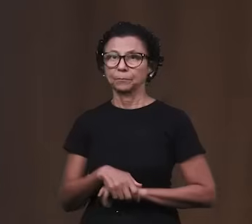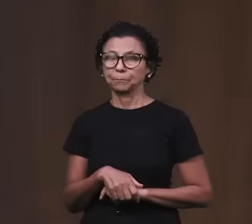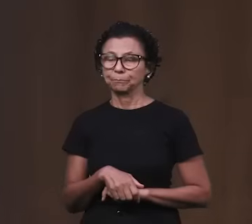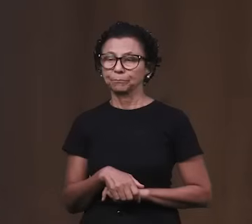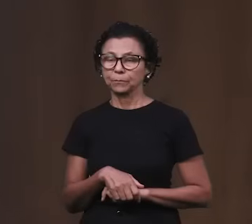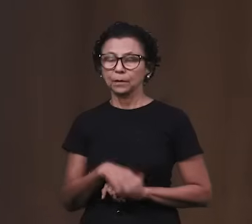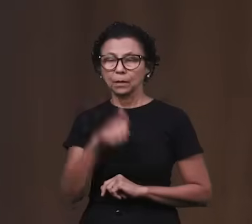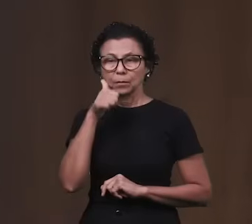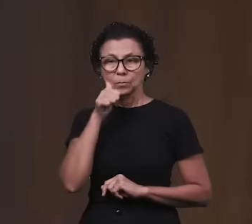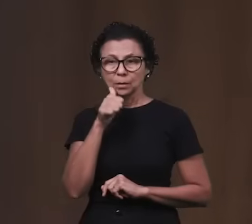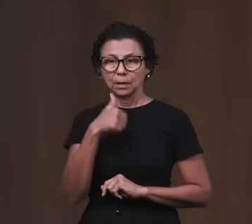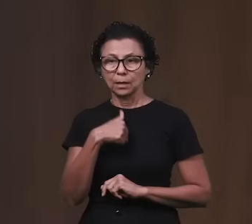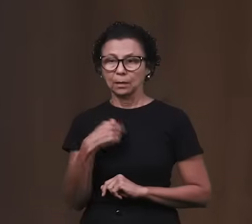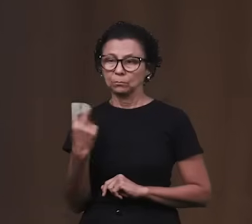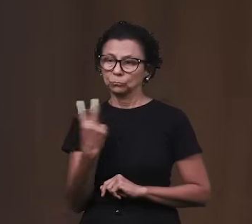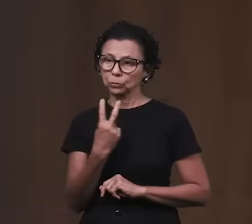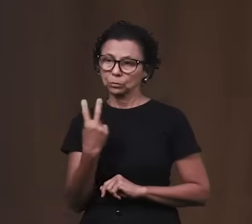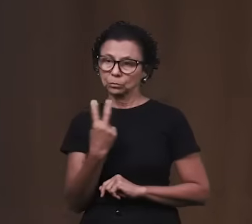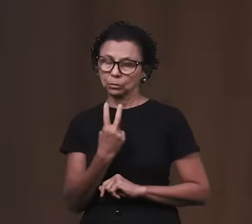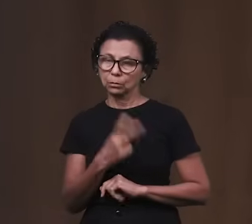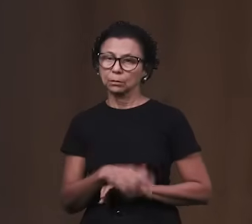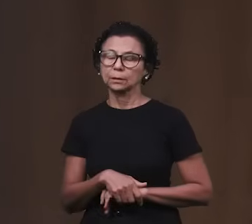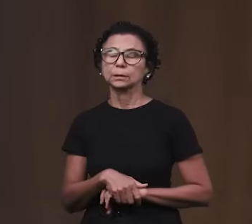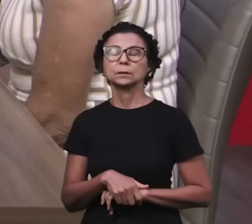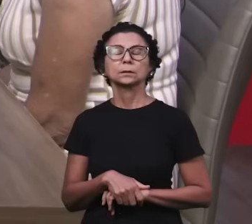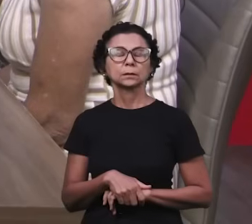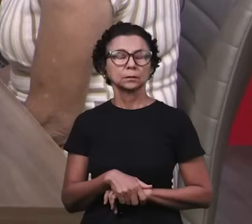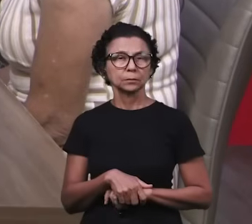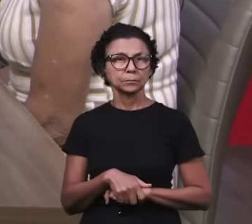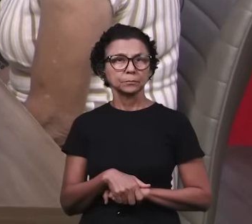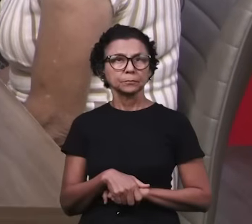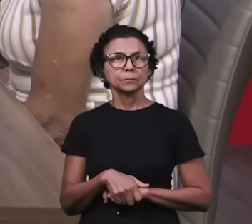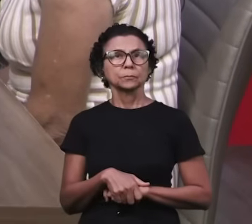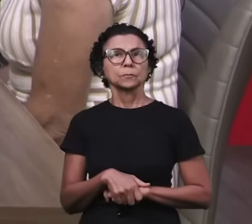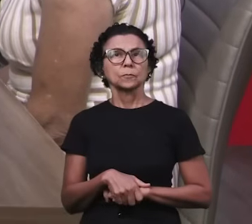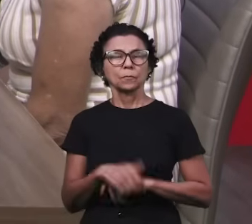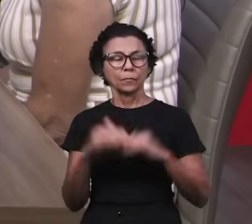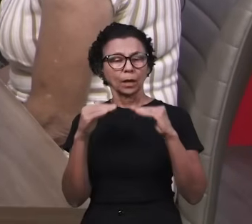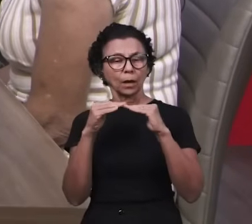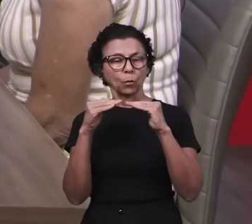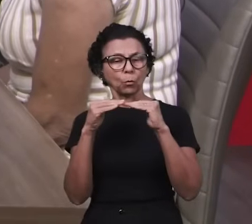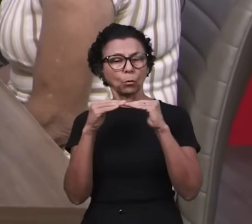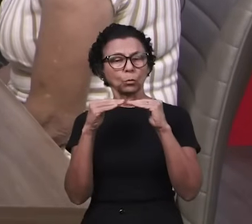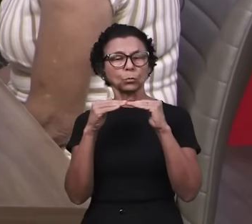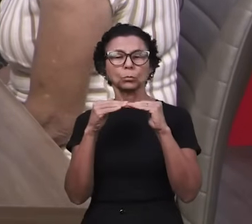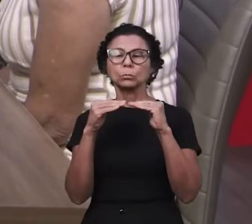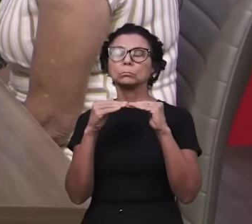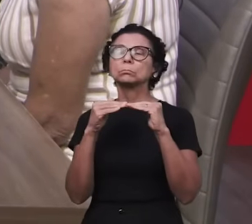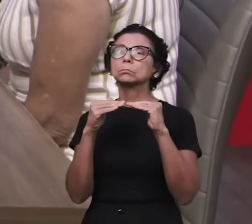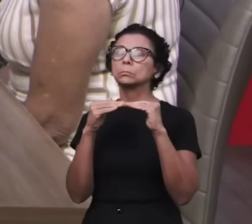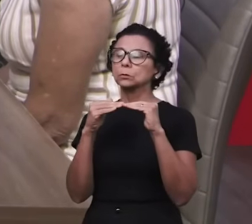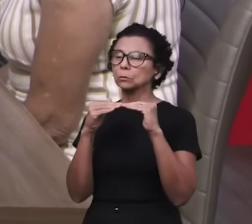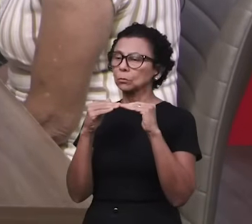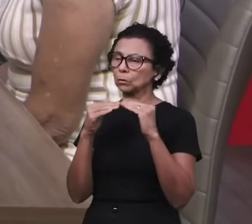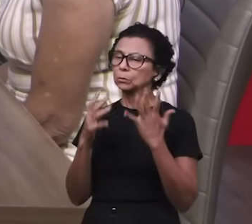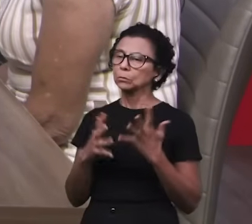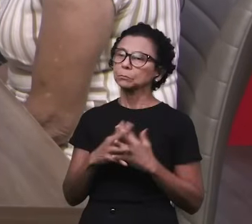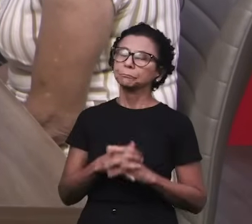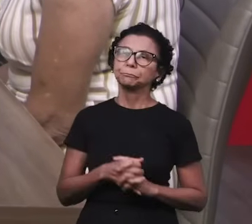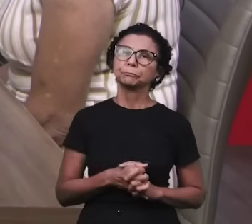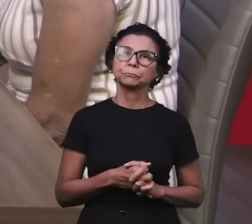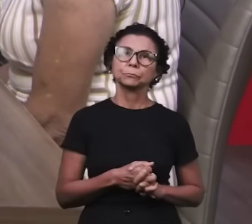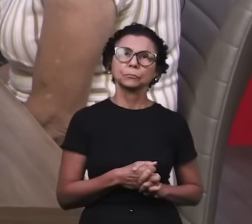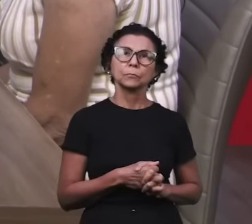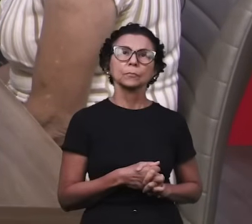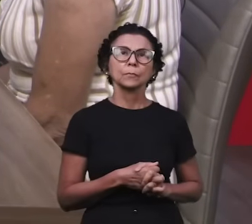linguagem. Tinha acordo já, então, né, pastor? Hein? Tinha uns acordos, né? Um acordo, falar a mesma linguagem. Criar a